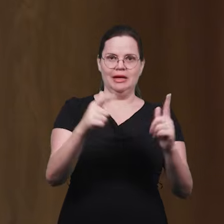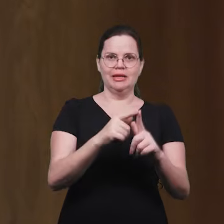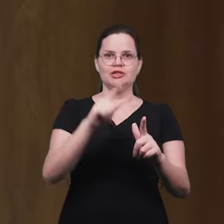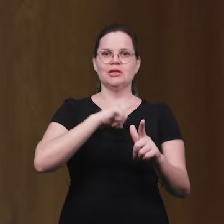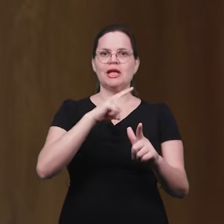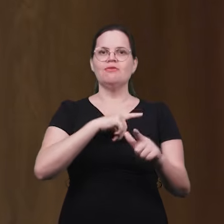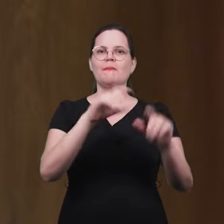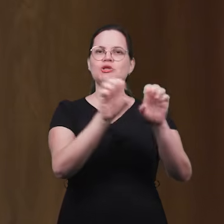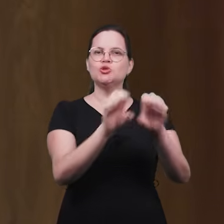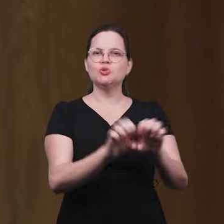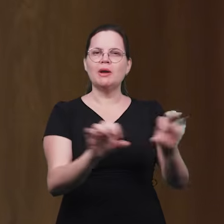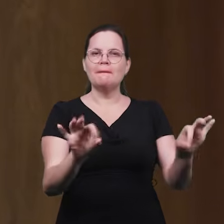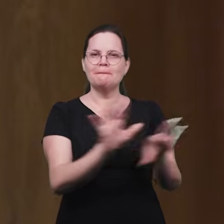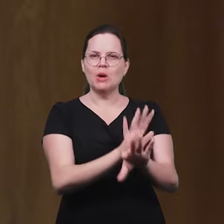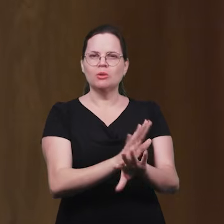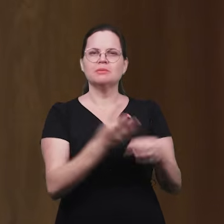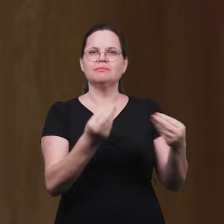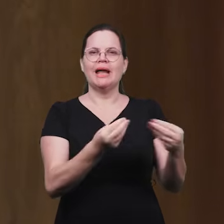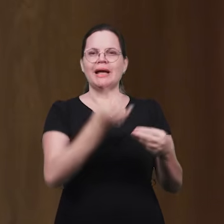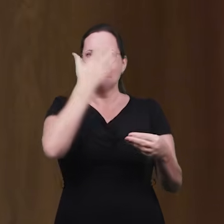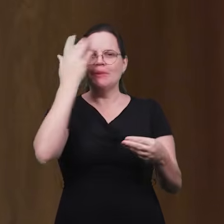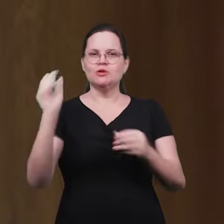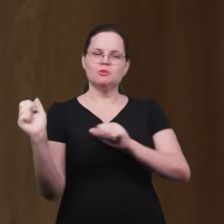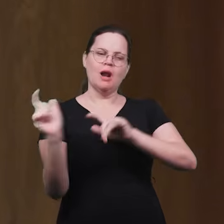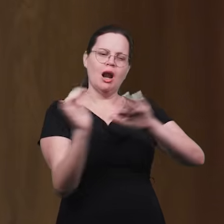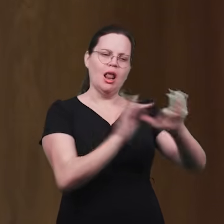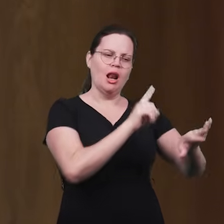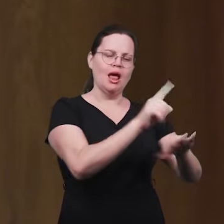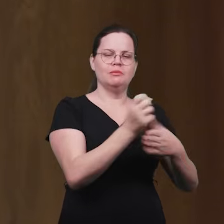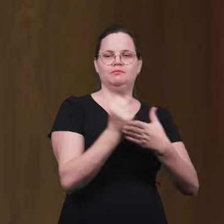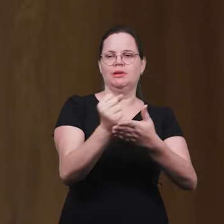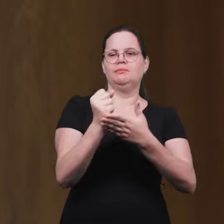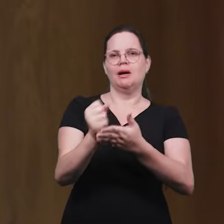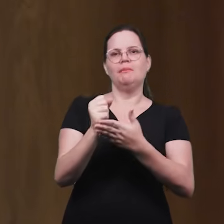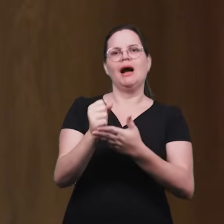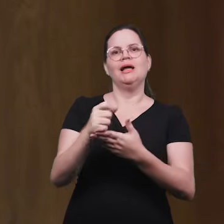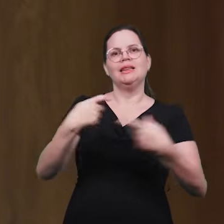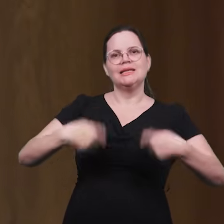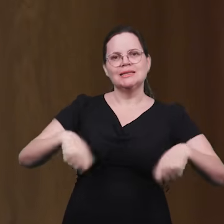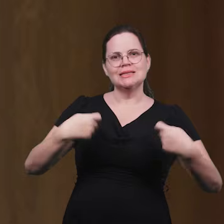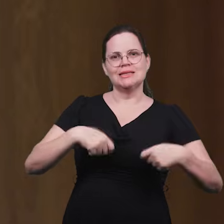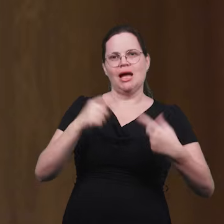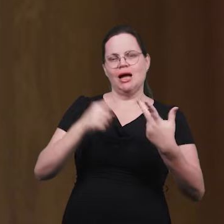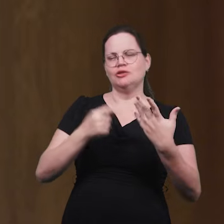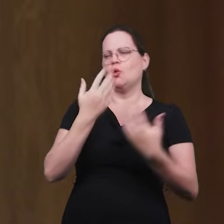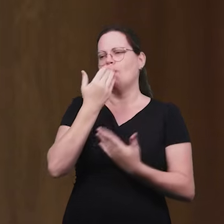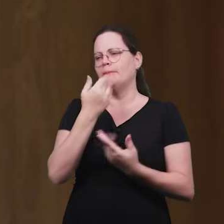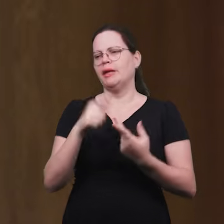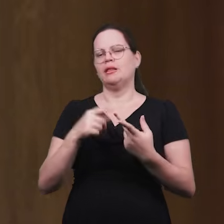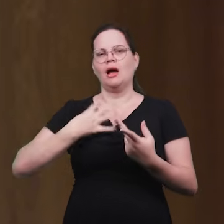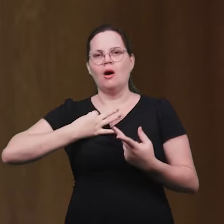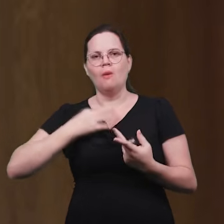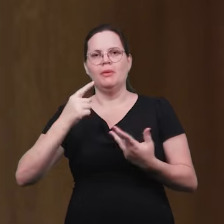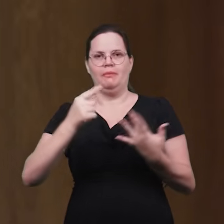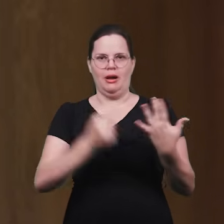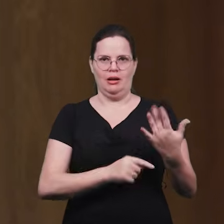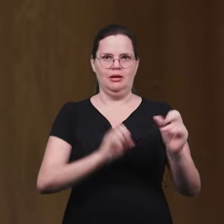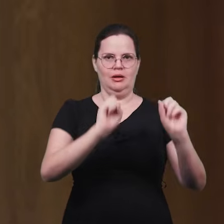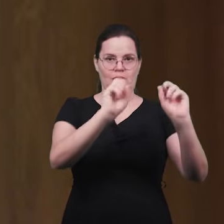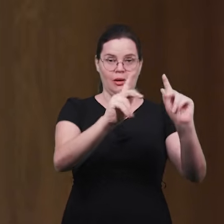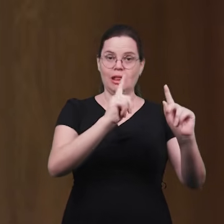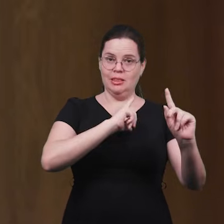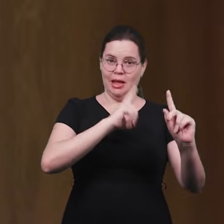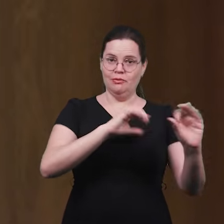de apoio para suprir as primeiras necessidades essenciais. Nas igrejas, lá